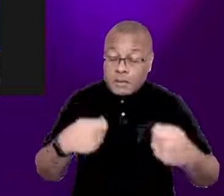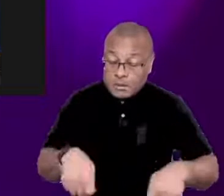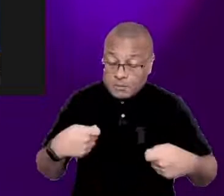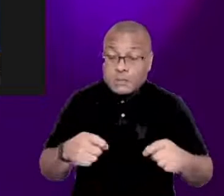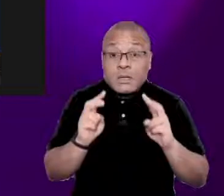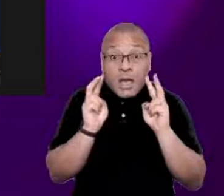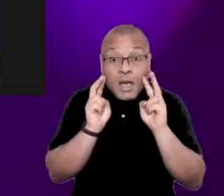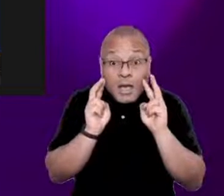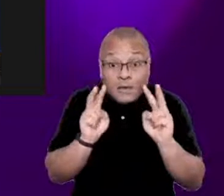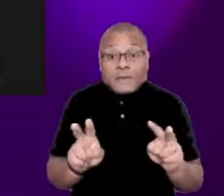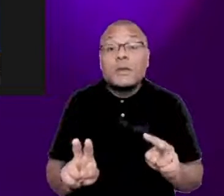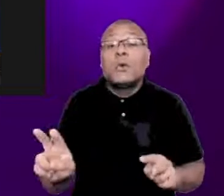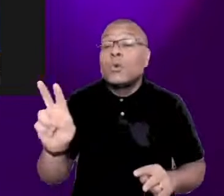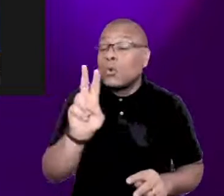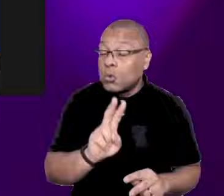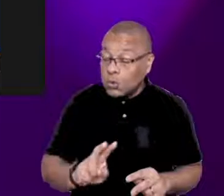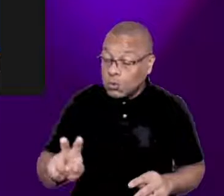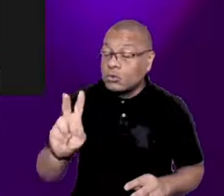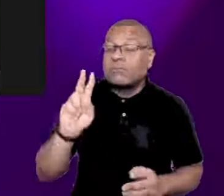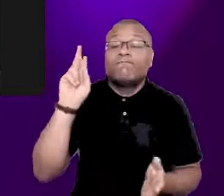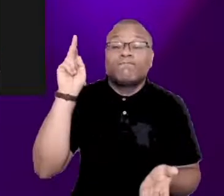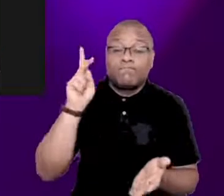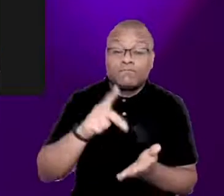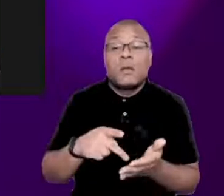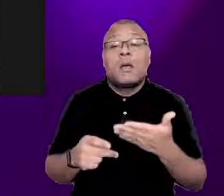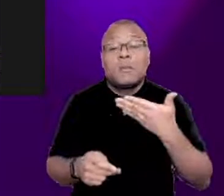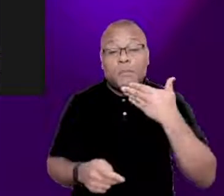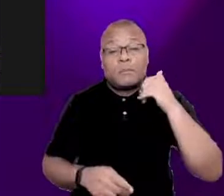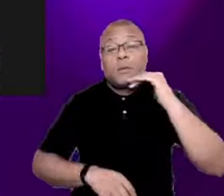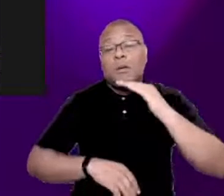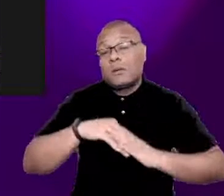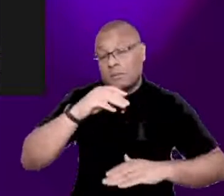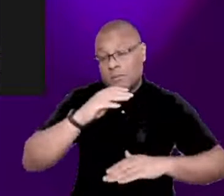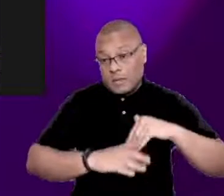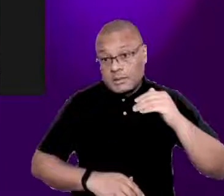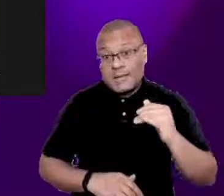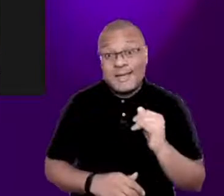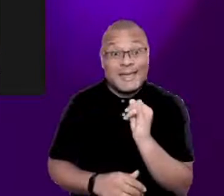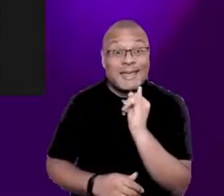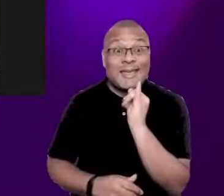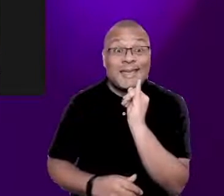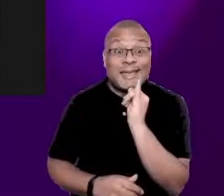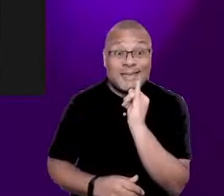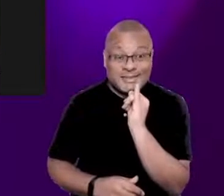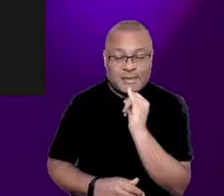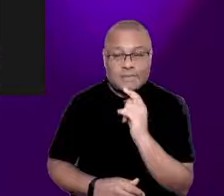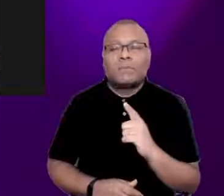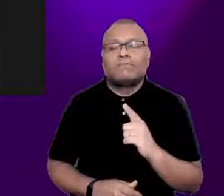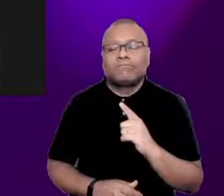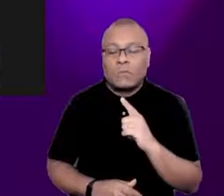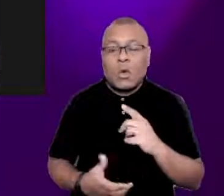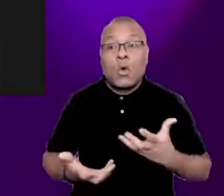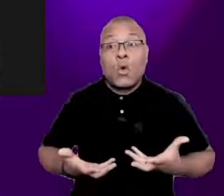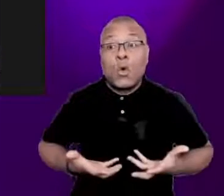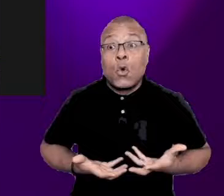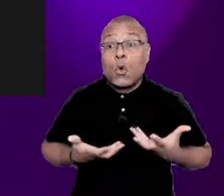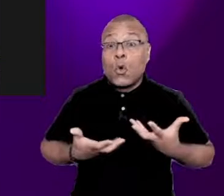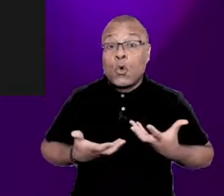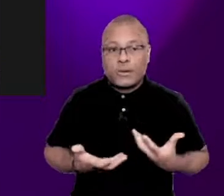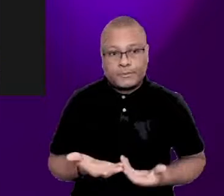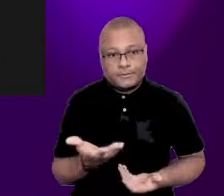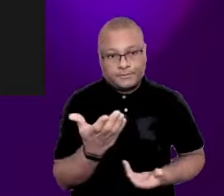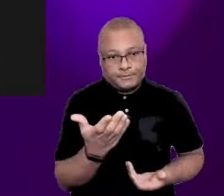desfechos sendo utilizados, de fato, para melhorar a prática clínica. Um exemplo que nós temos de muito orgulho no Brasil é a